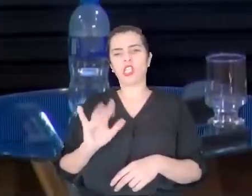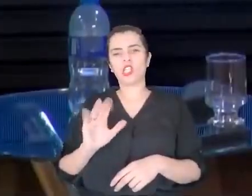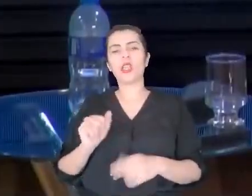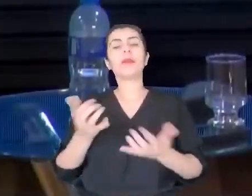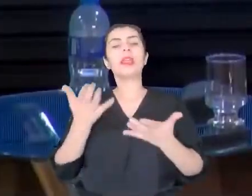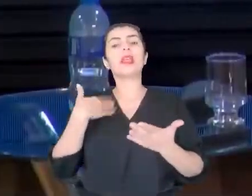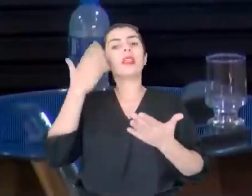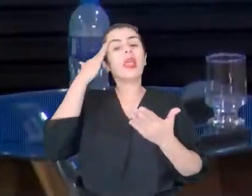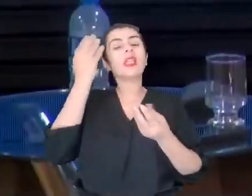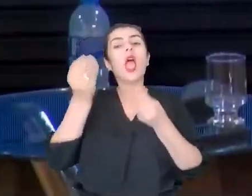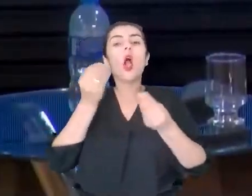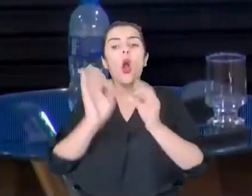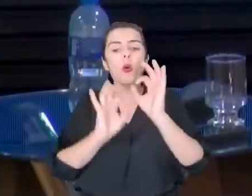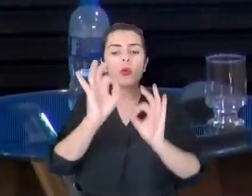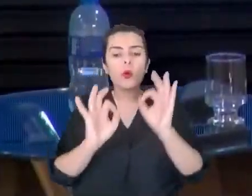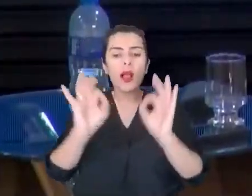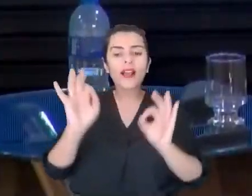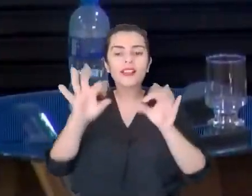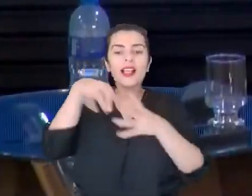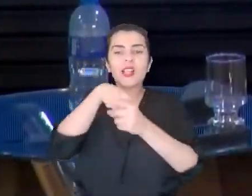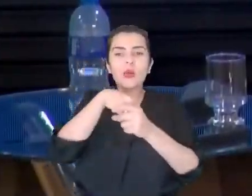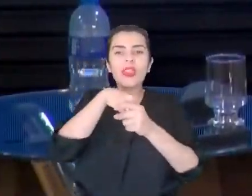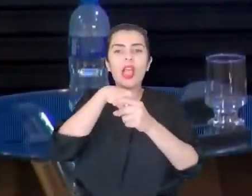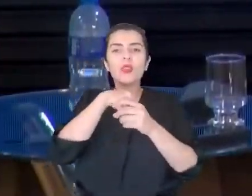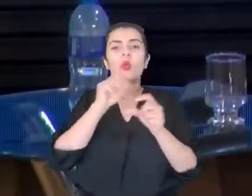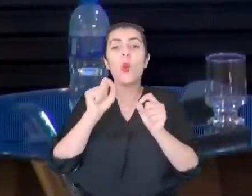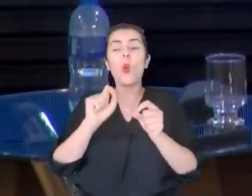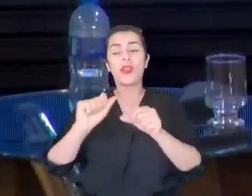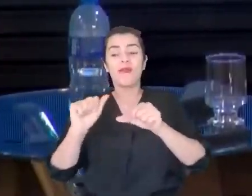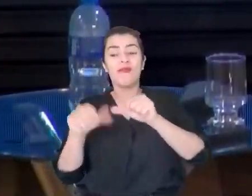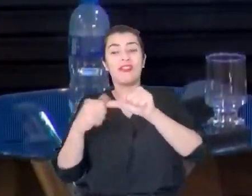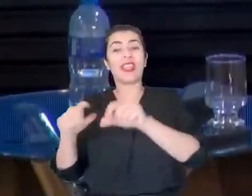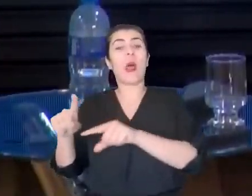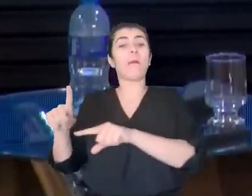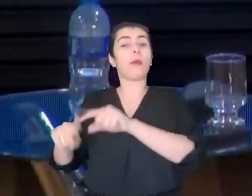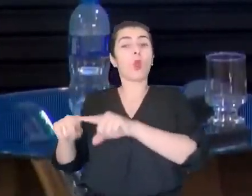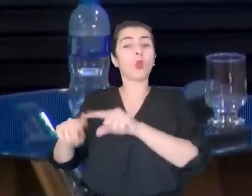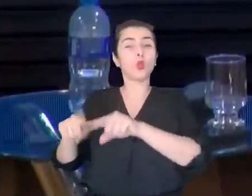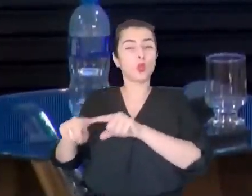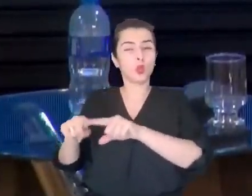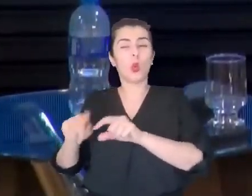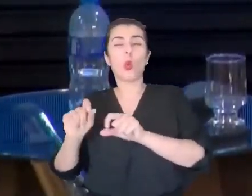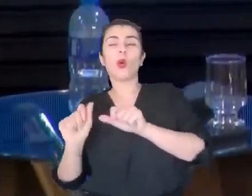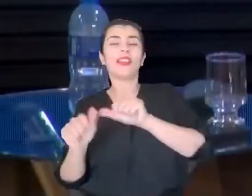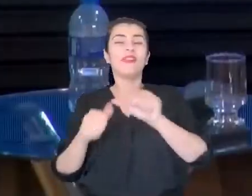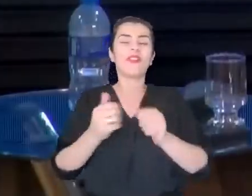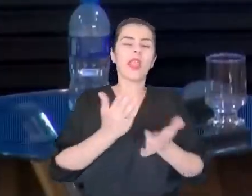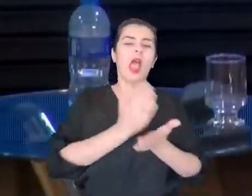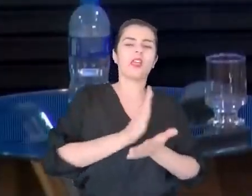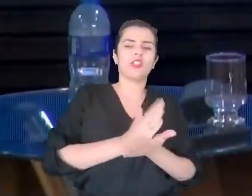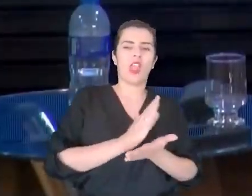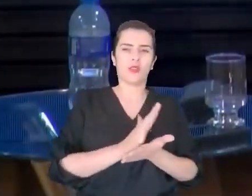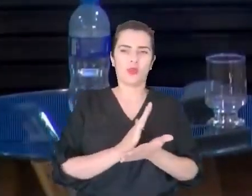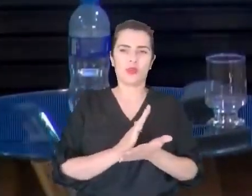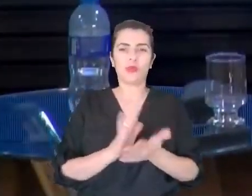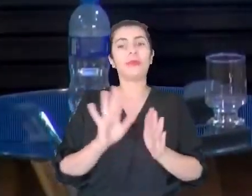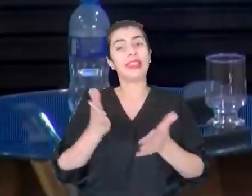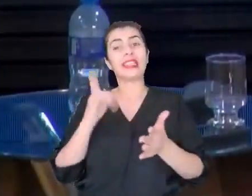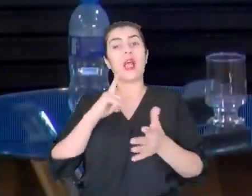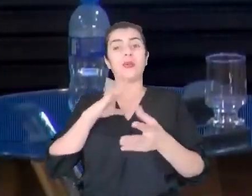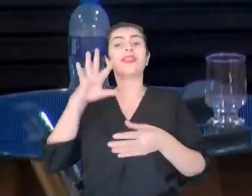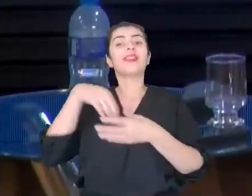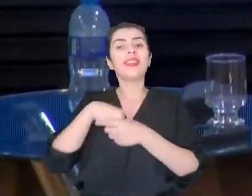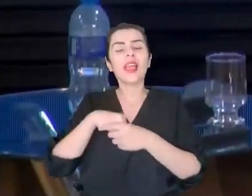né, dos minerais, o que vai para o produto, em que percentual, e o que vai para o rejeito. Então, esse é um dos trabalhos que está dentro dessa gestão do conhecimento que a gente